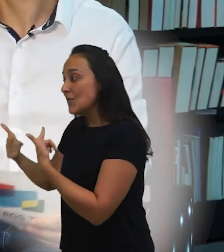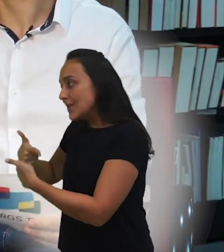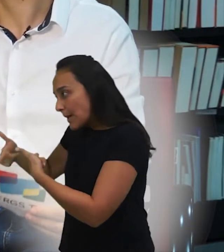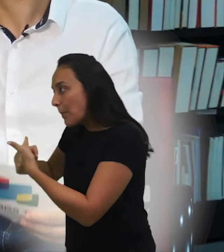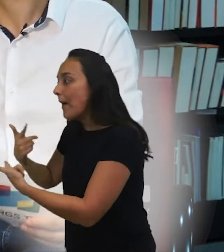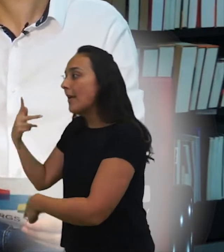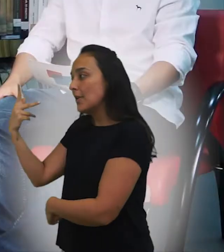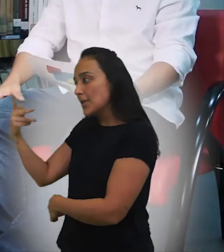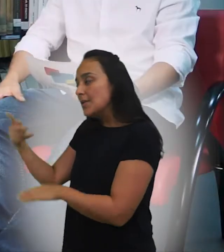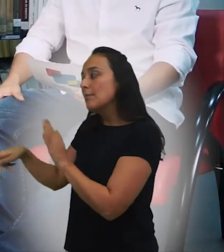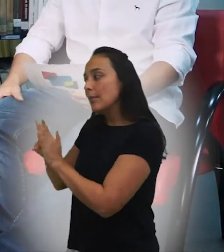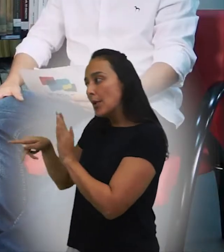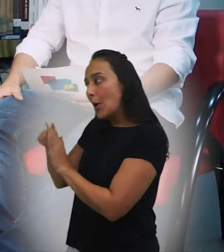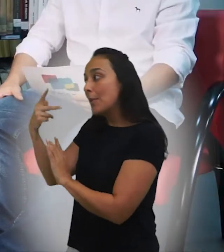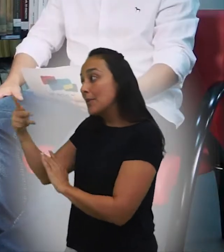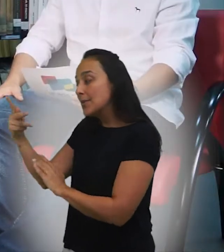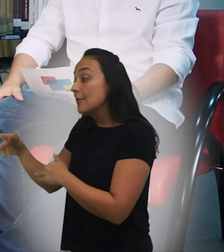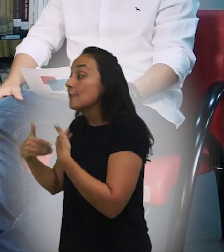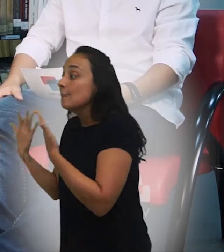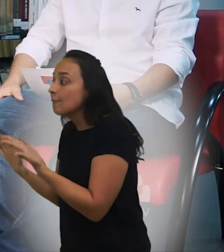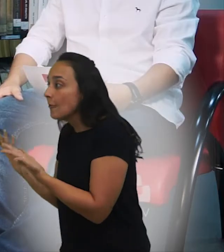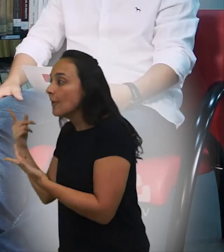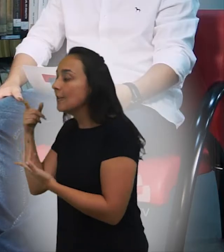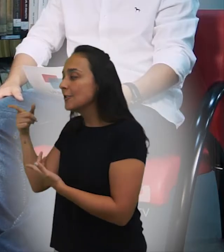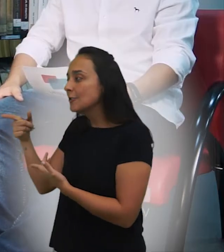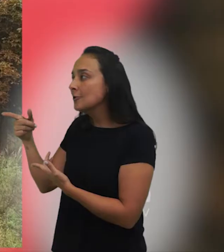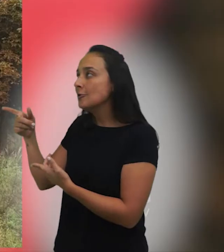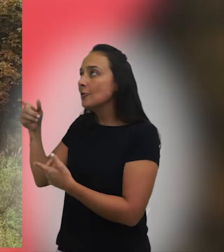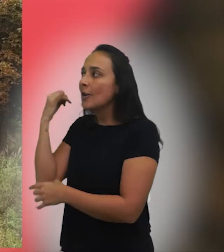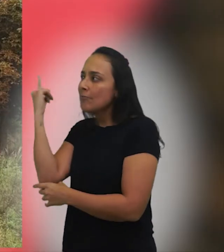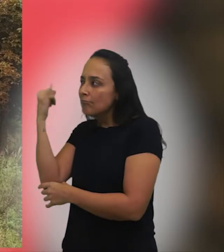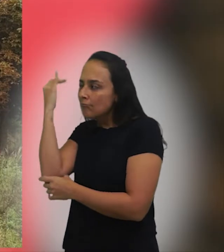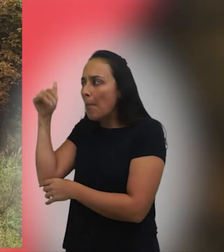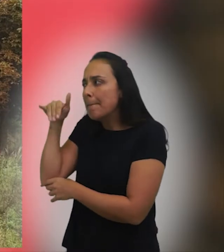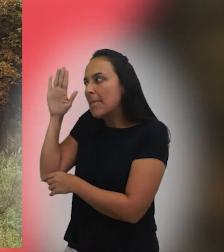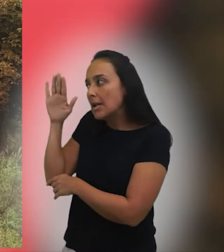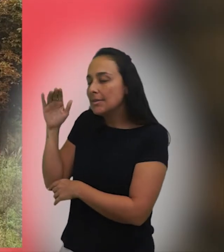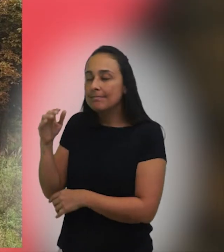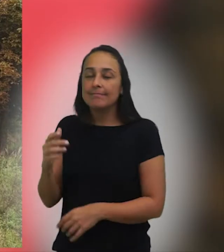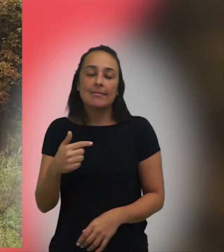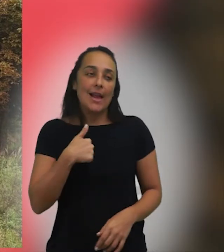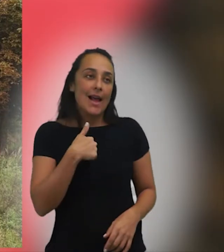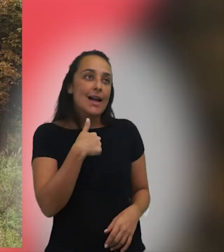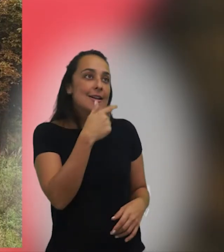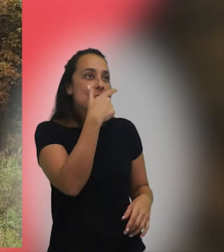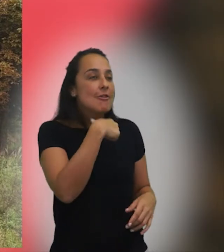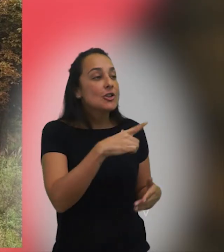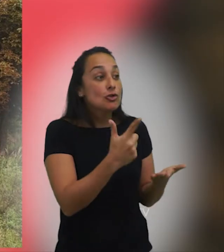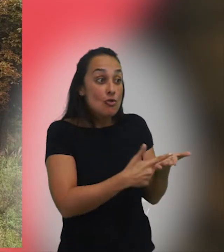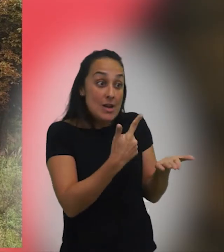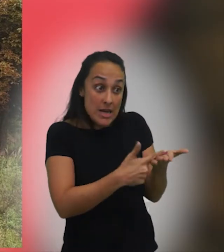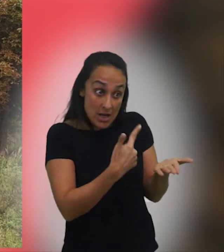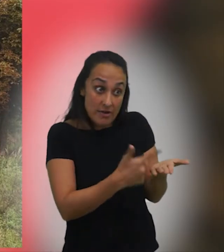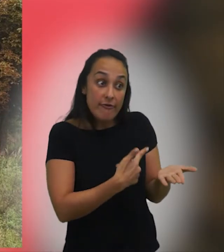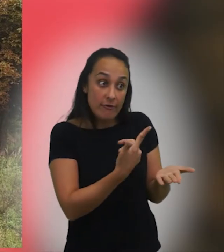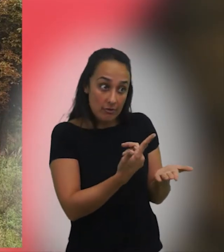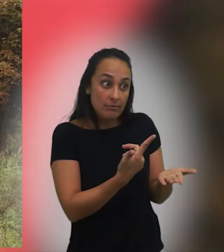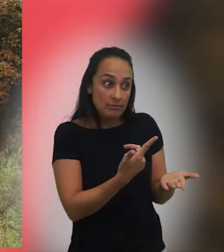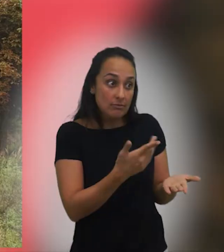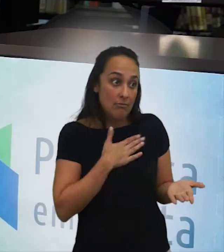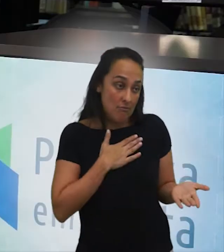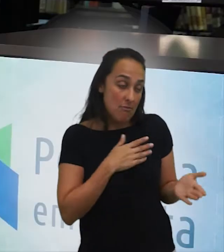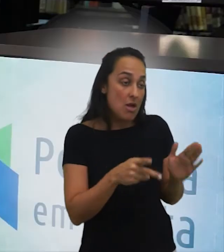mais importantes até aqui? Eu acho que o livro Web Arte Poéticas do Território, acho que foi importante, foi o meu primeiro